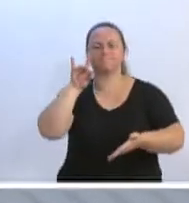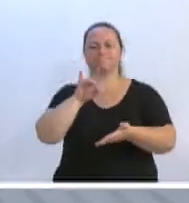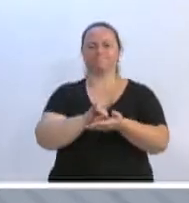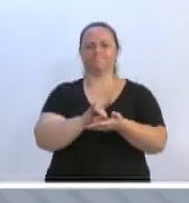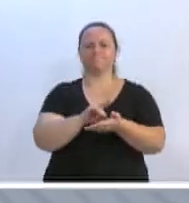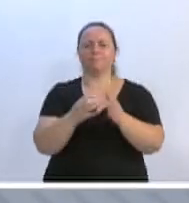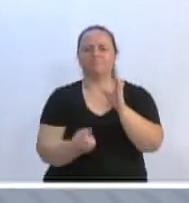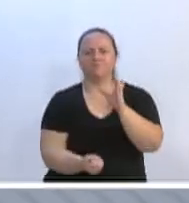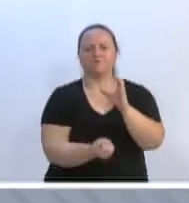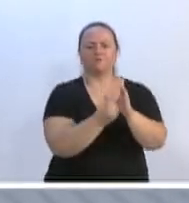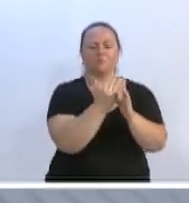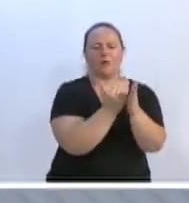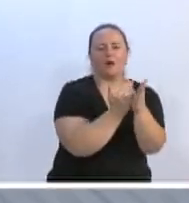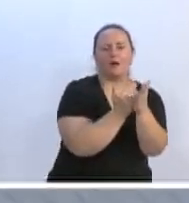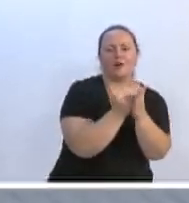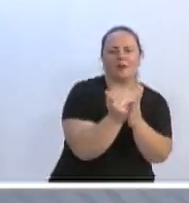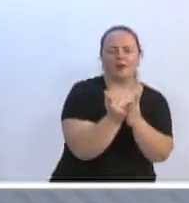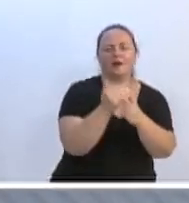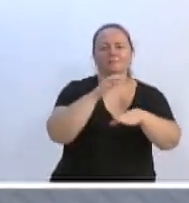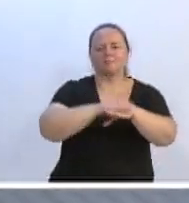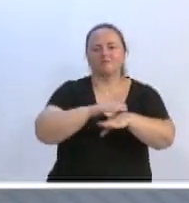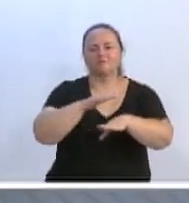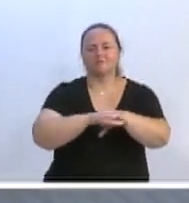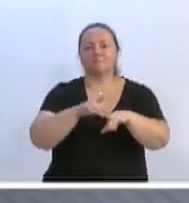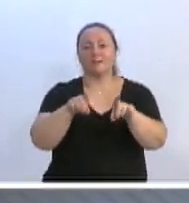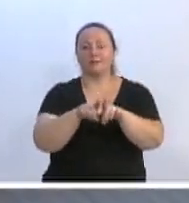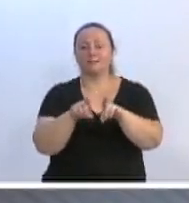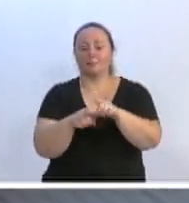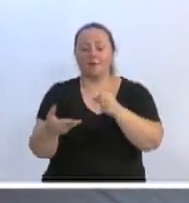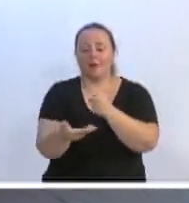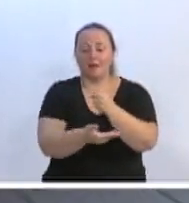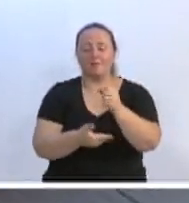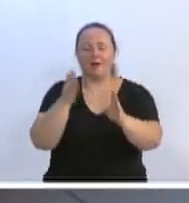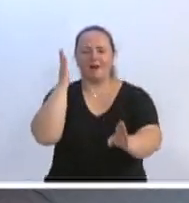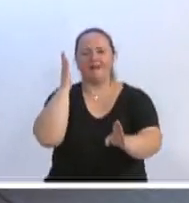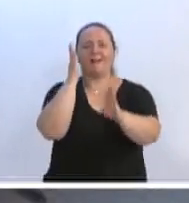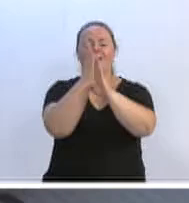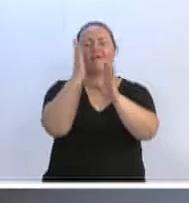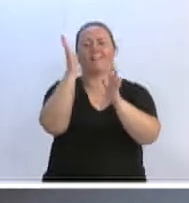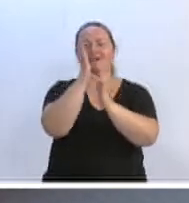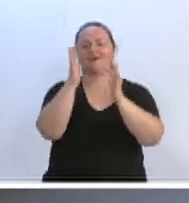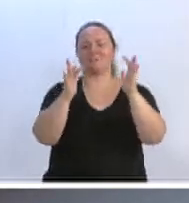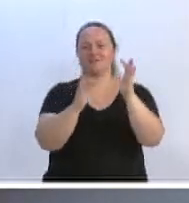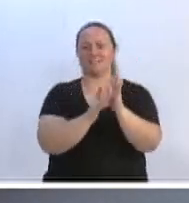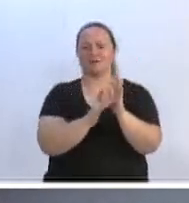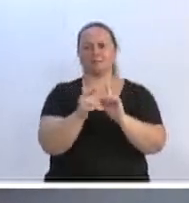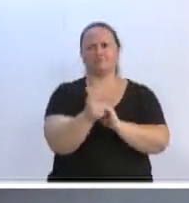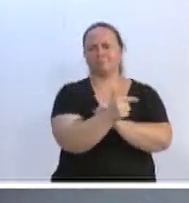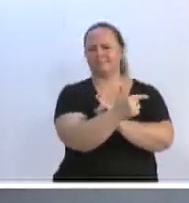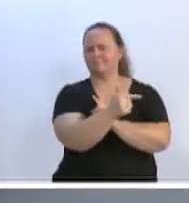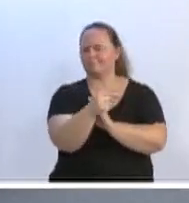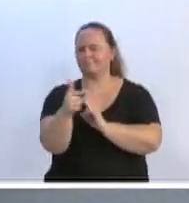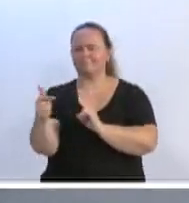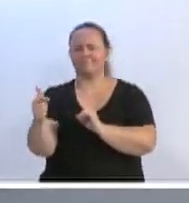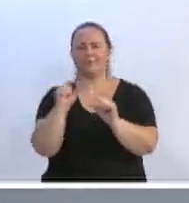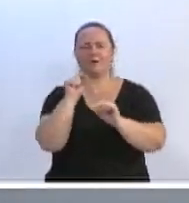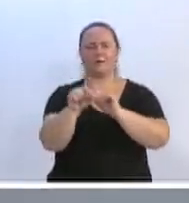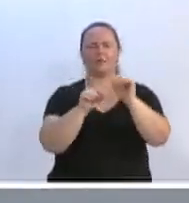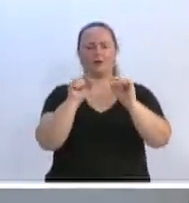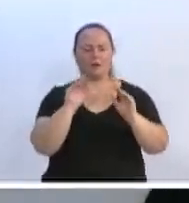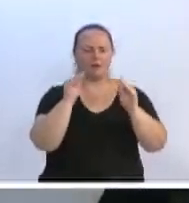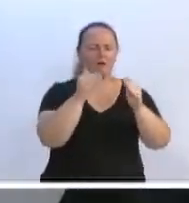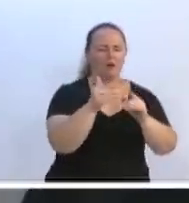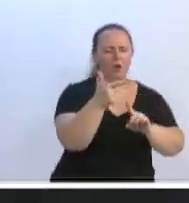o fundamento se identificam na pessoa do Senhor Jesus Cristo. Não há, portanto, ênfase a